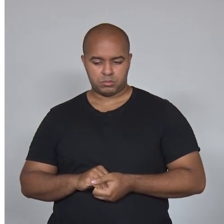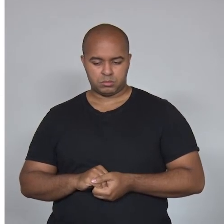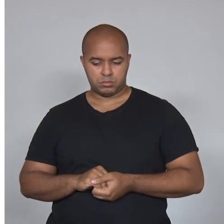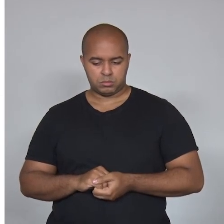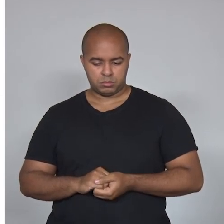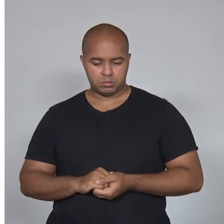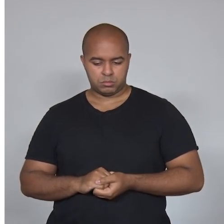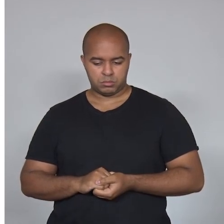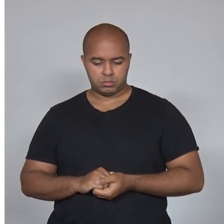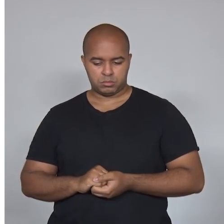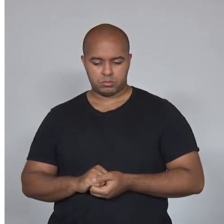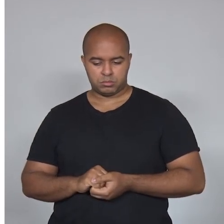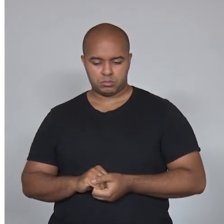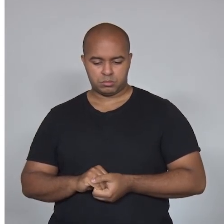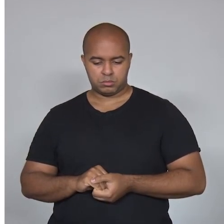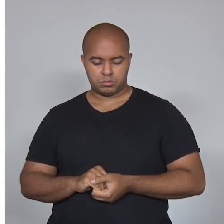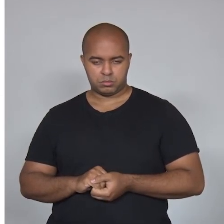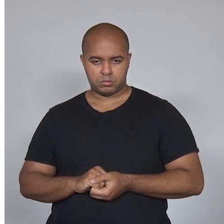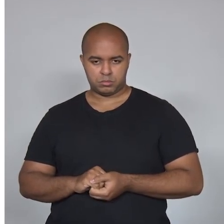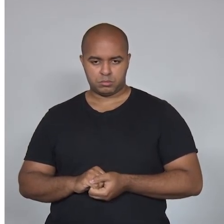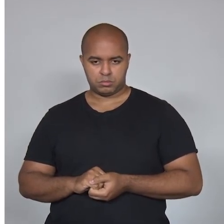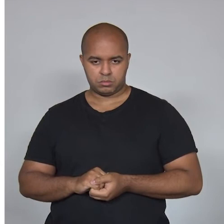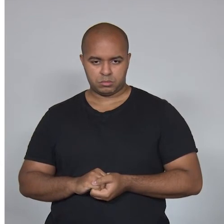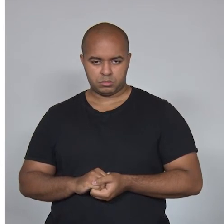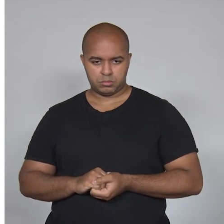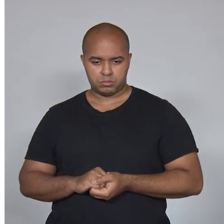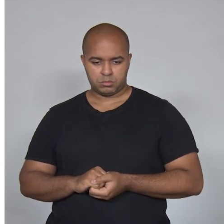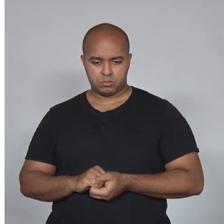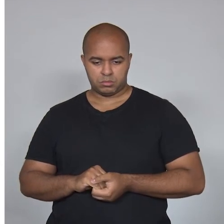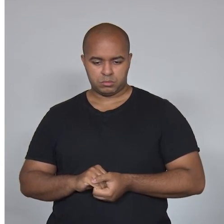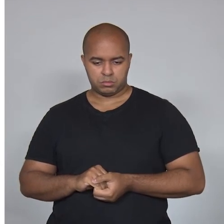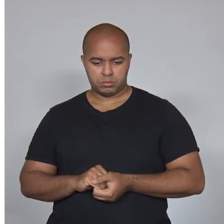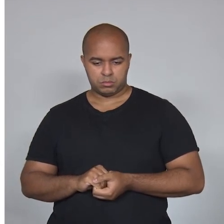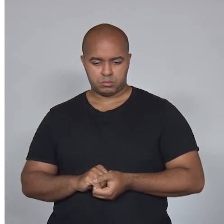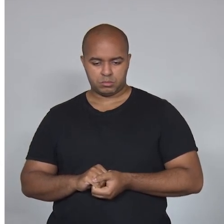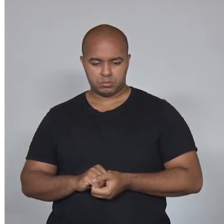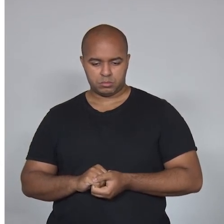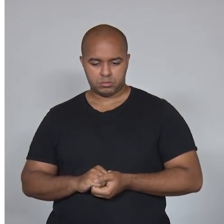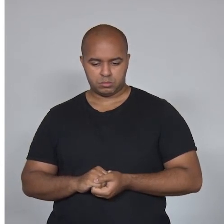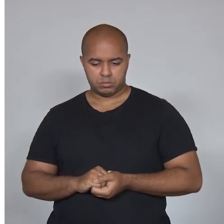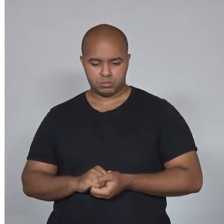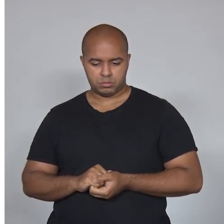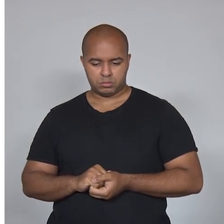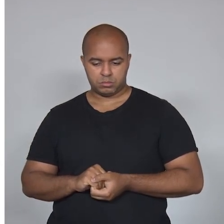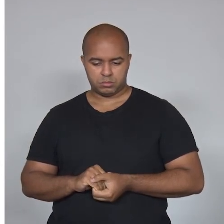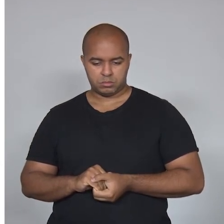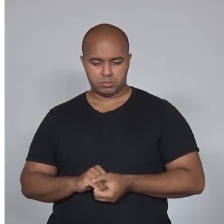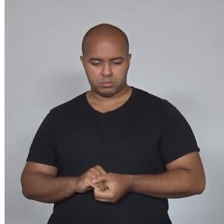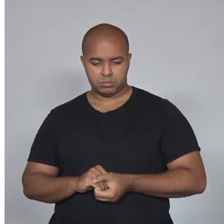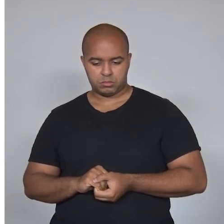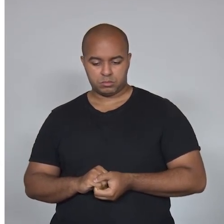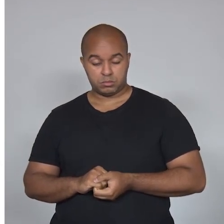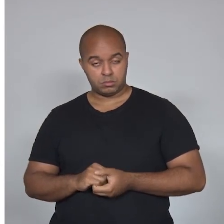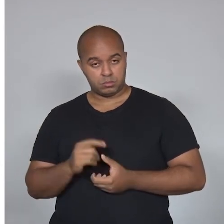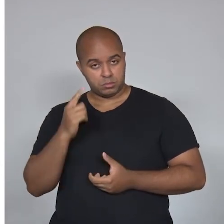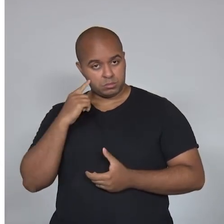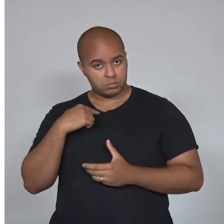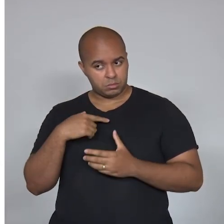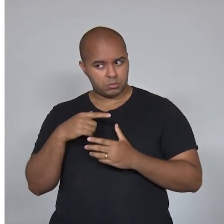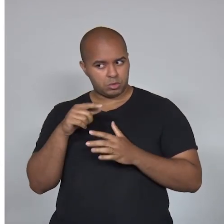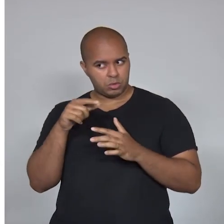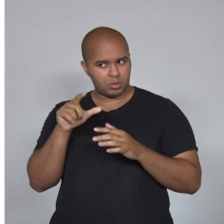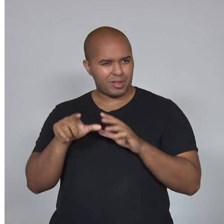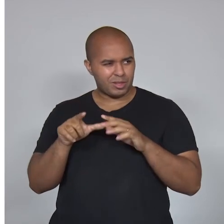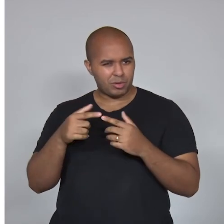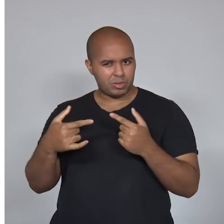to determine the precise origin of the disease. O que ele fala aqui no final do texto? Que assim como o mistério